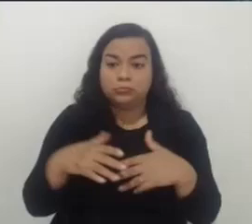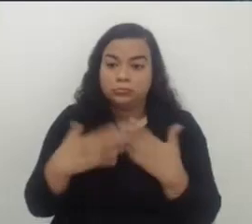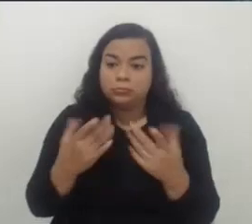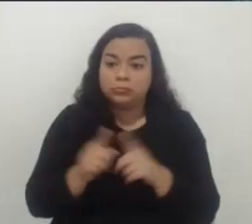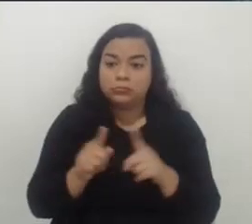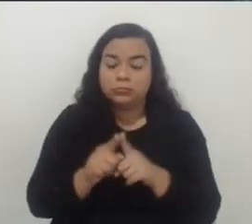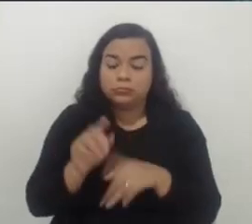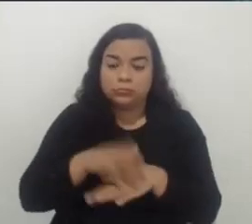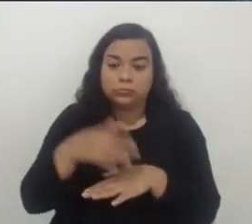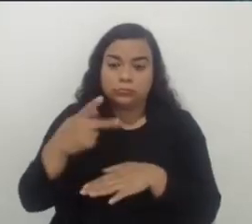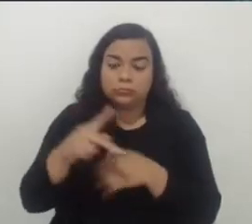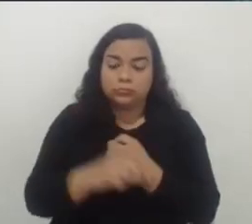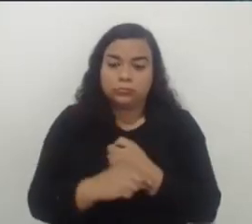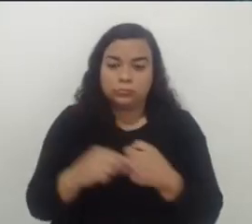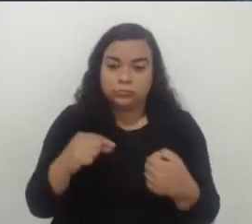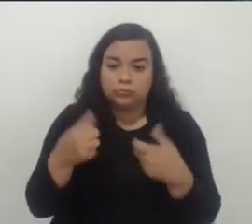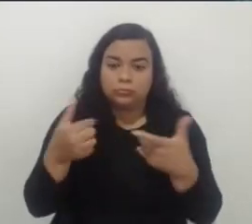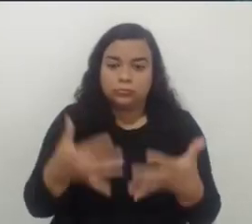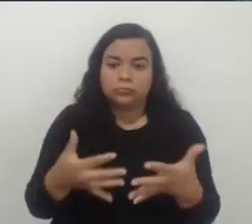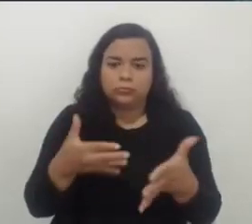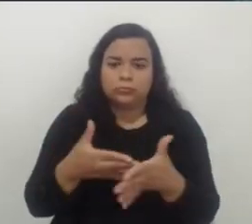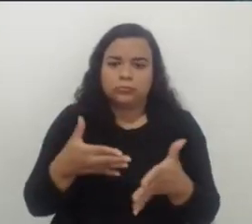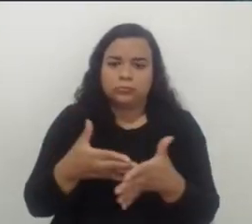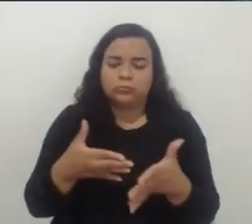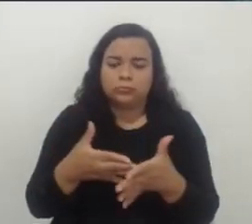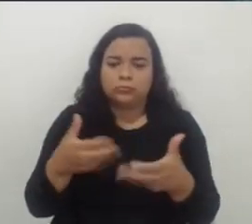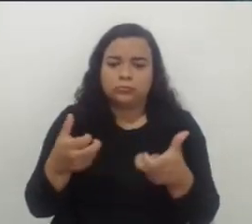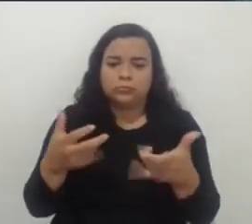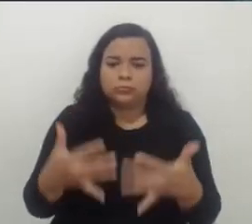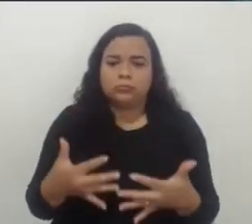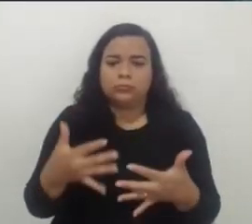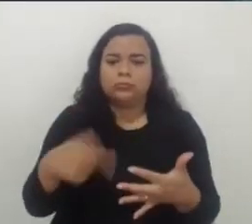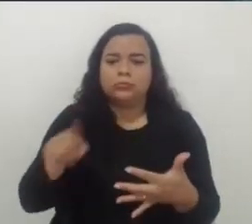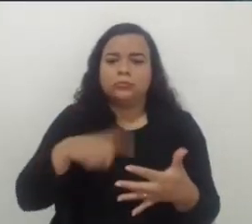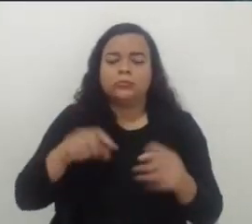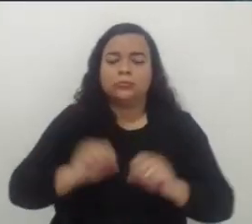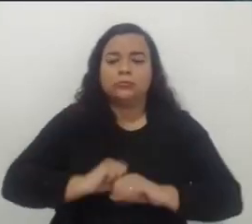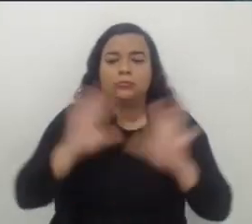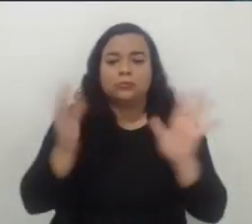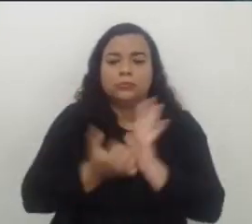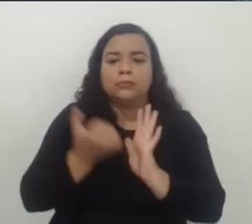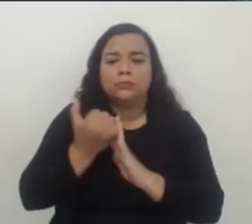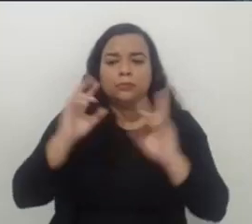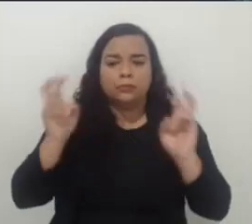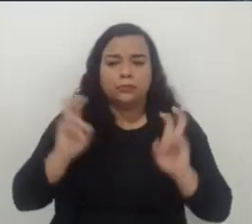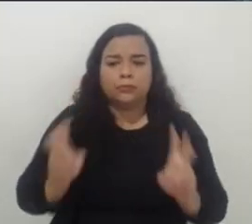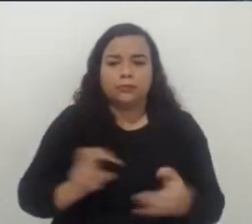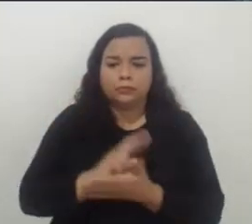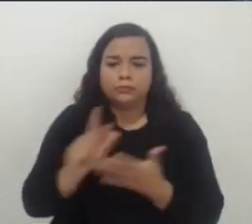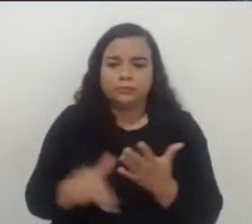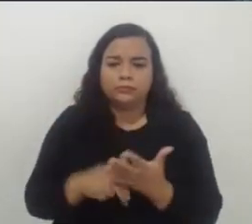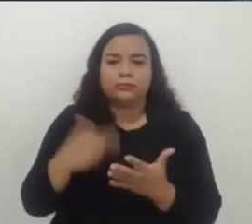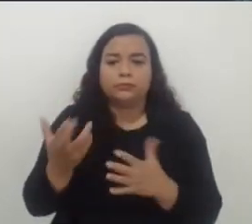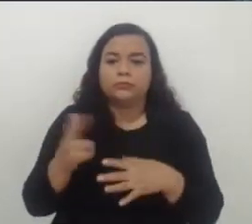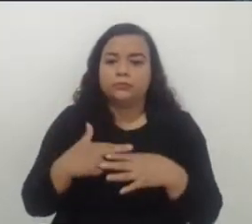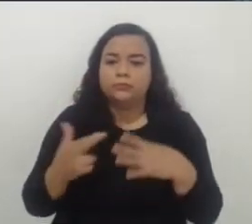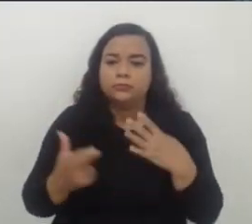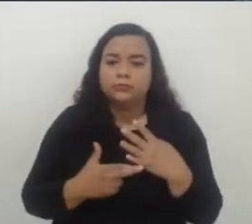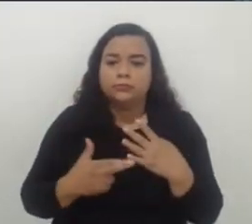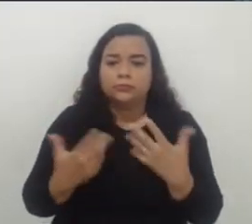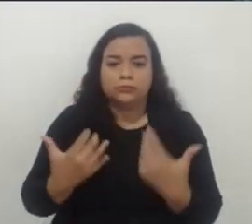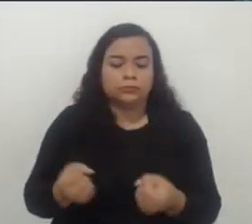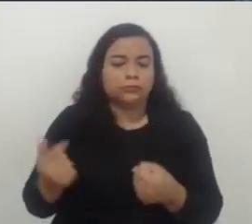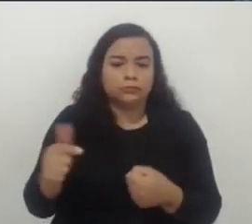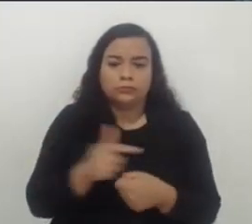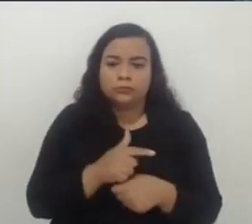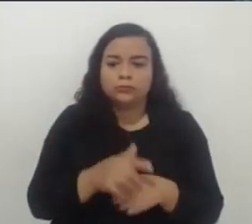autora tenha oposto embargo de declaração para o esclarecimento de tais questões, o recurso não foi admitido,